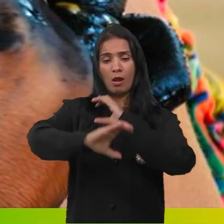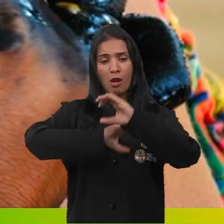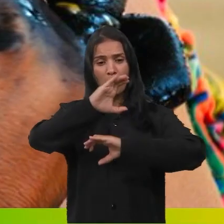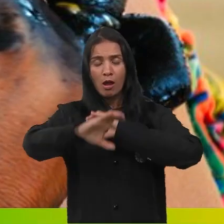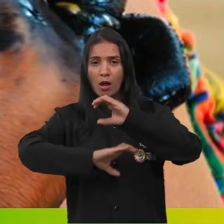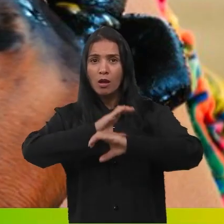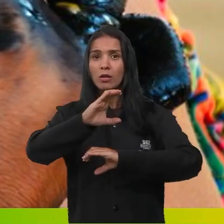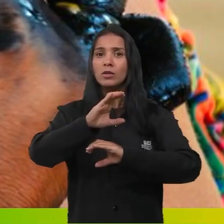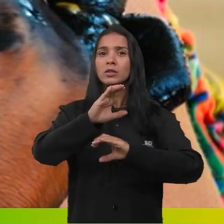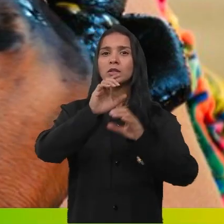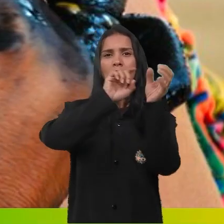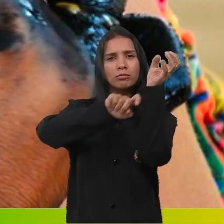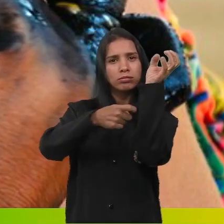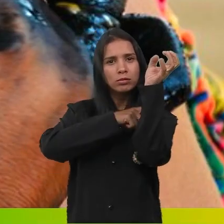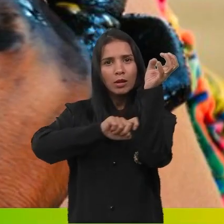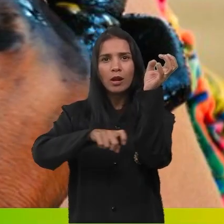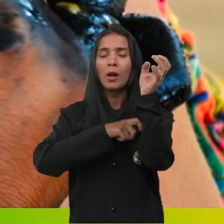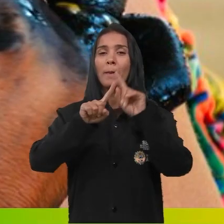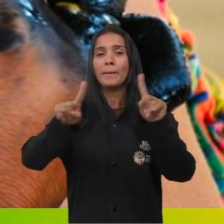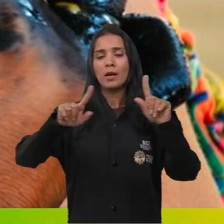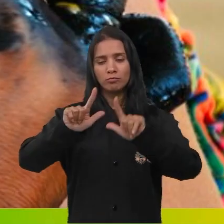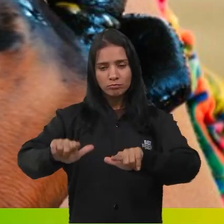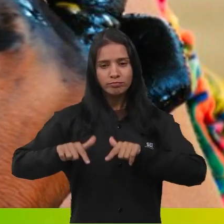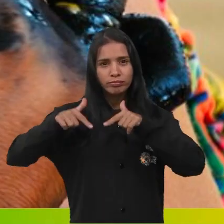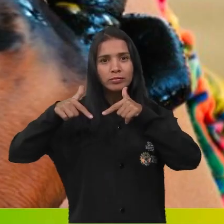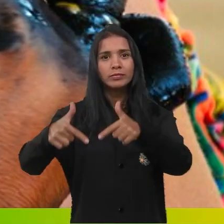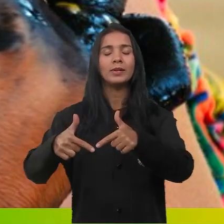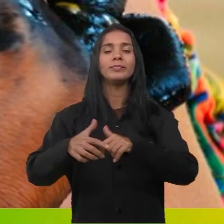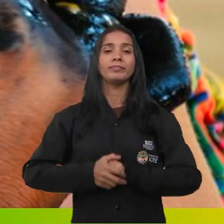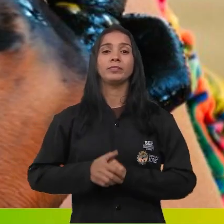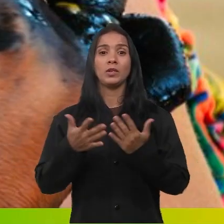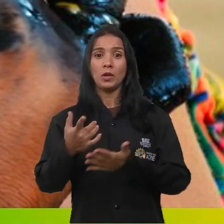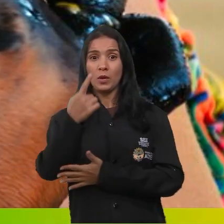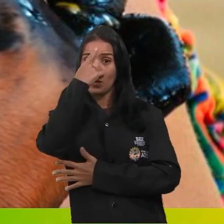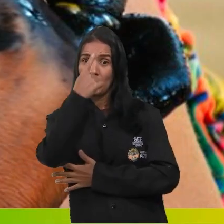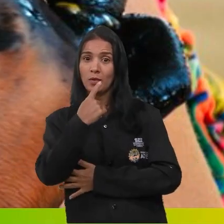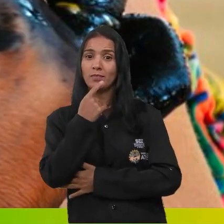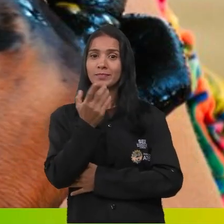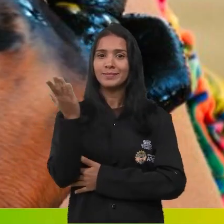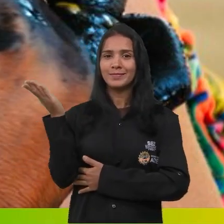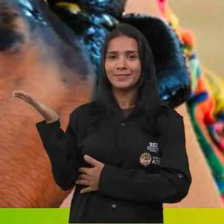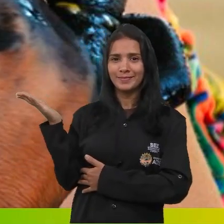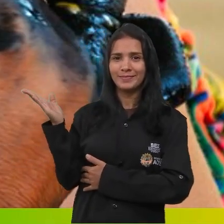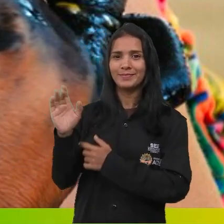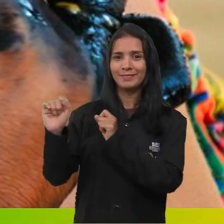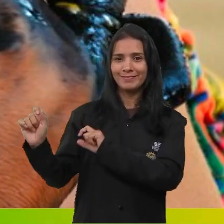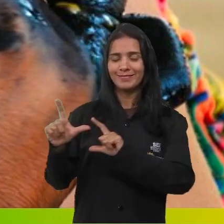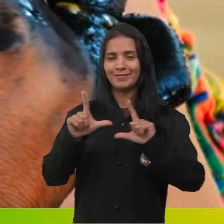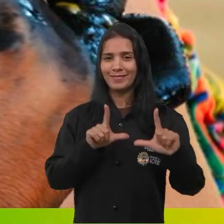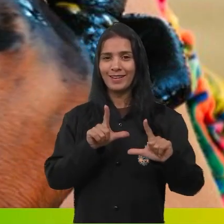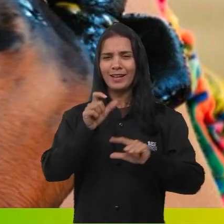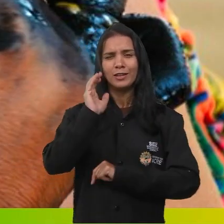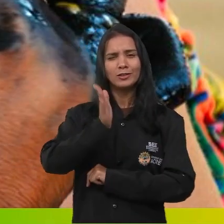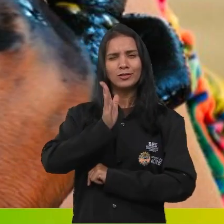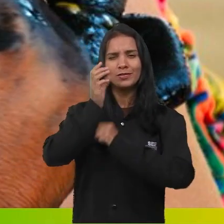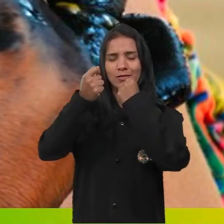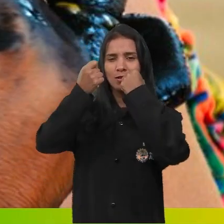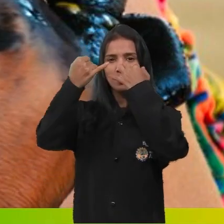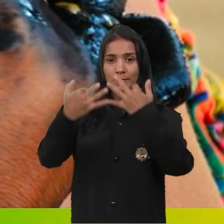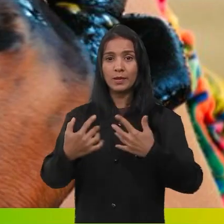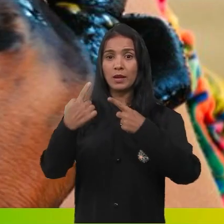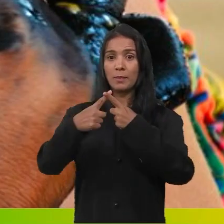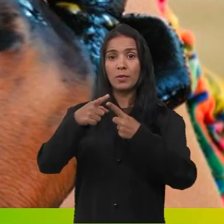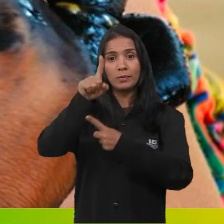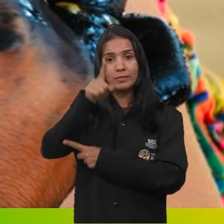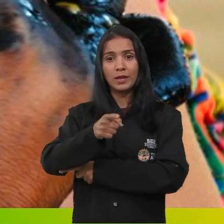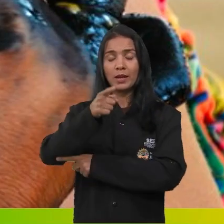A imagem nesse slide, ela já fala por si só. Aqui nós temos diretamente a influência